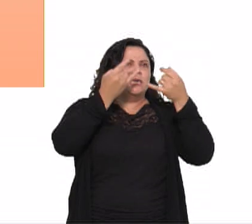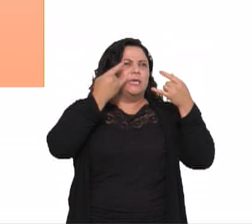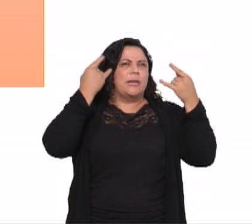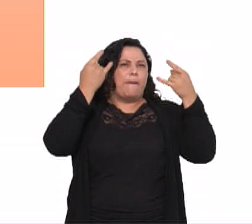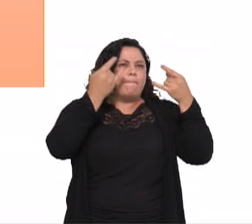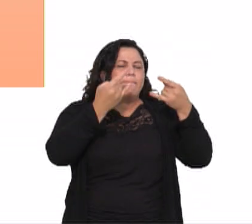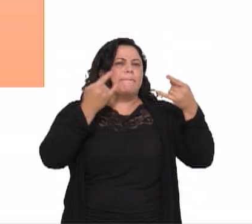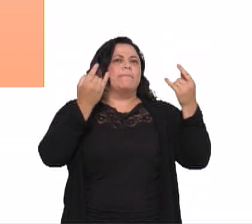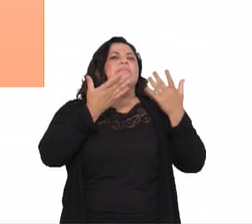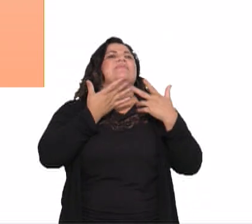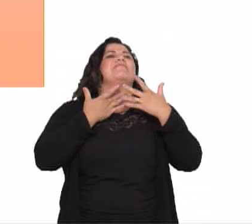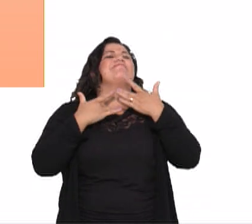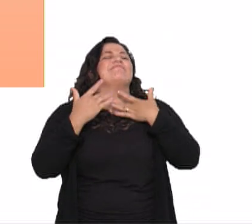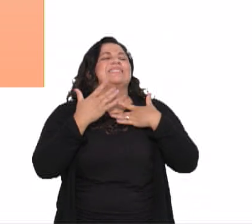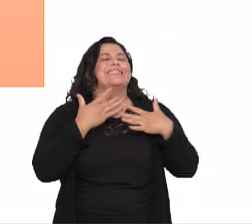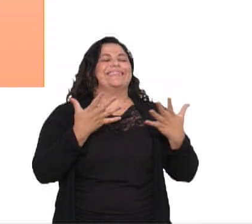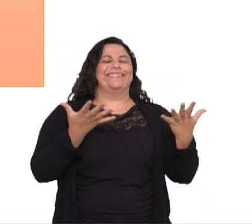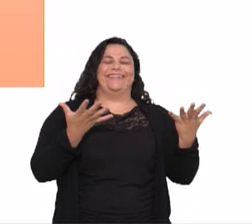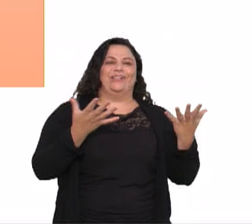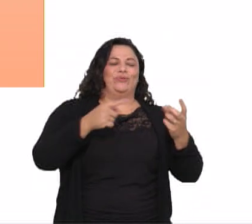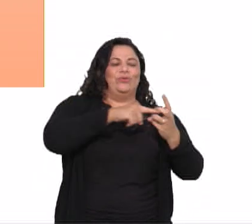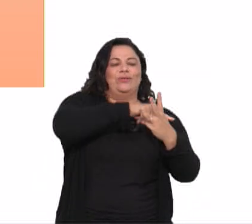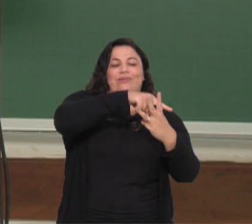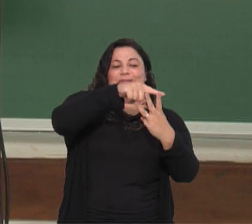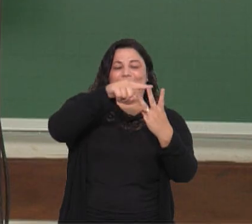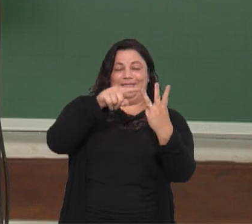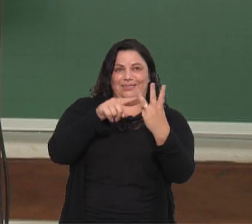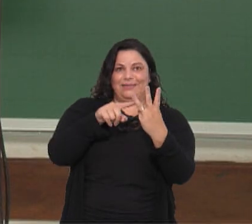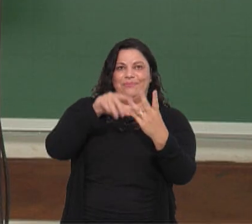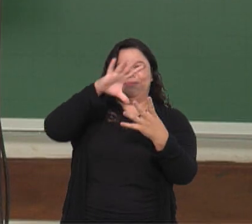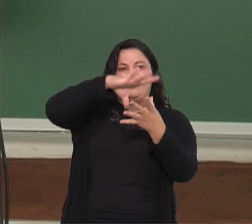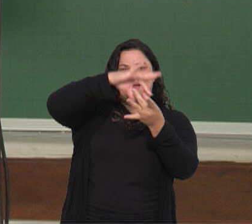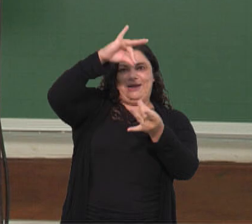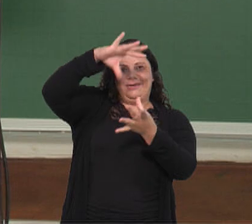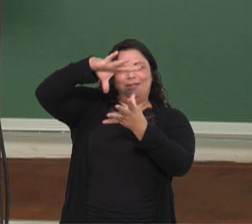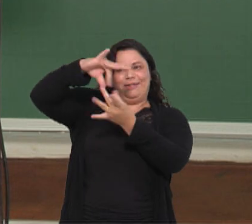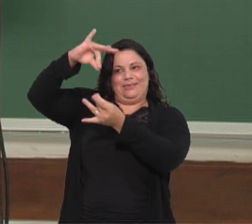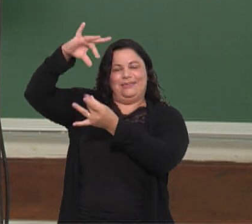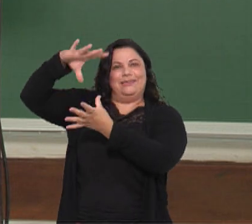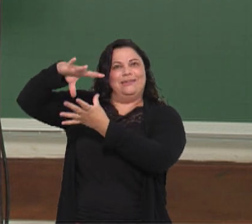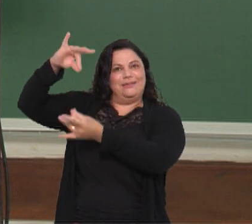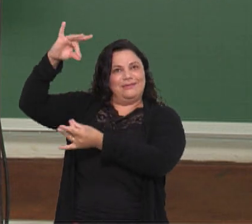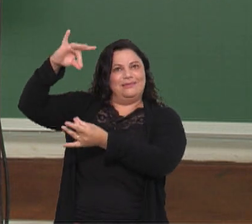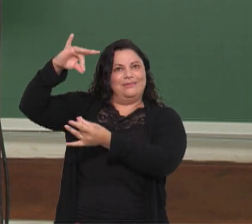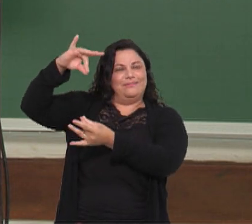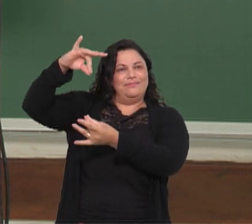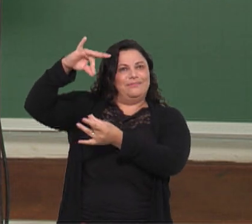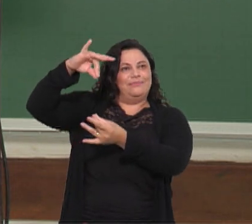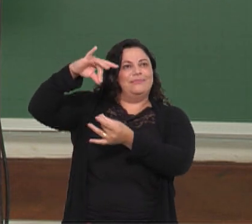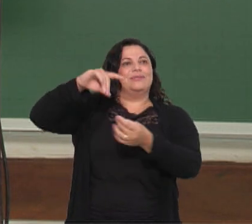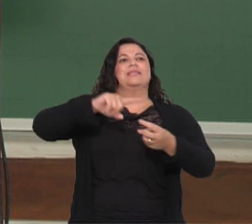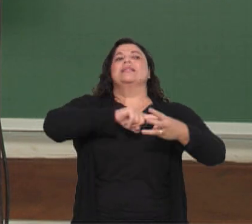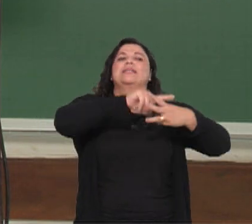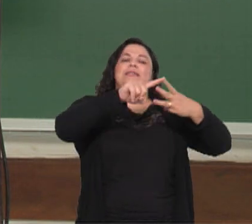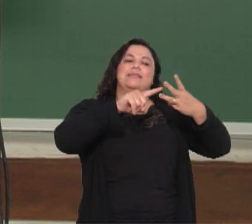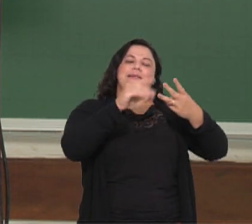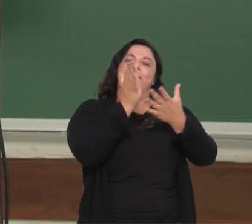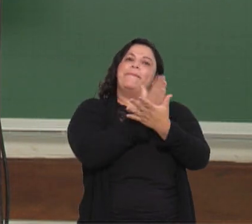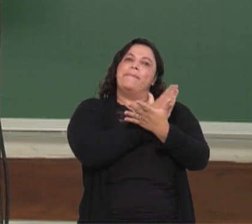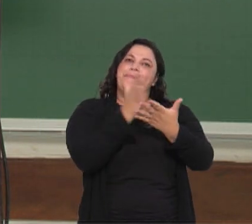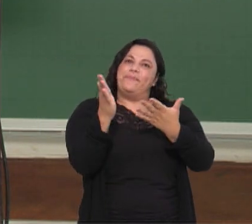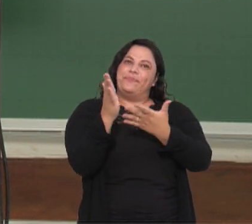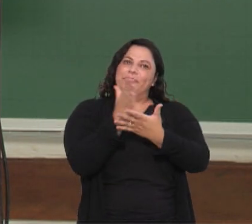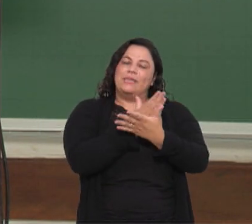né? Então essa tripartição da alma, né? As 3 partes. A primeira parte ali, justamente apetitiva ou concupiscente,